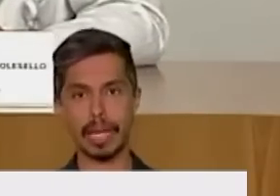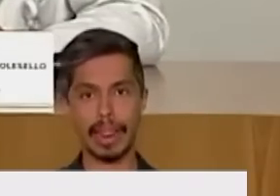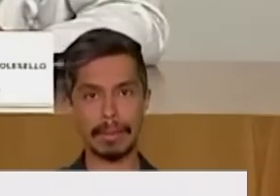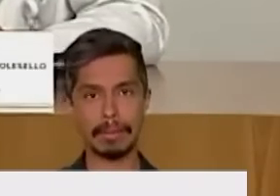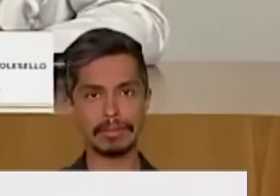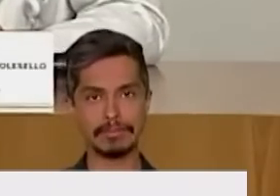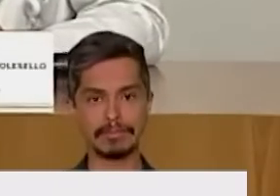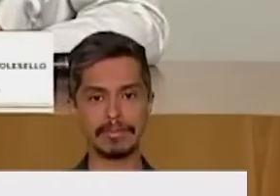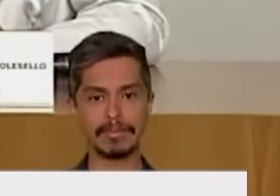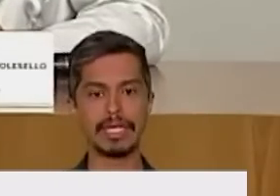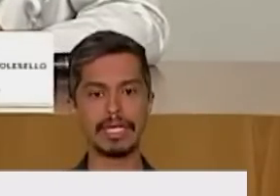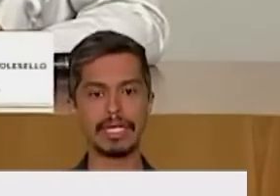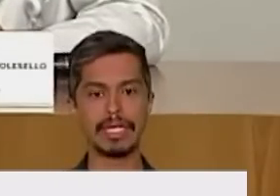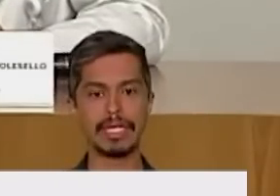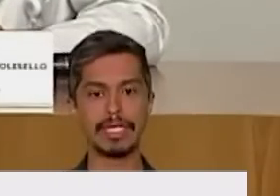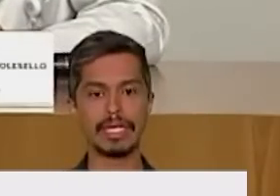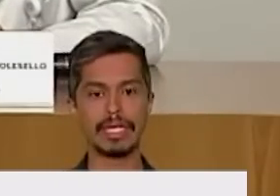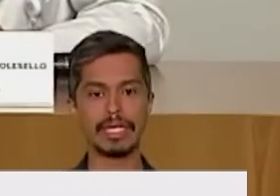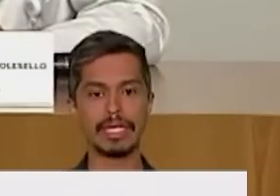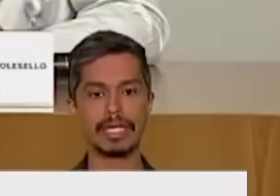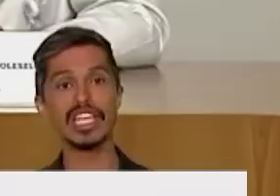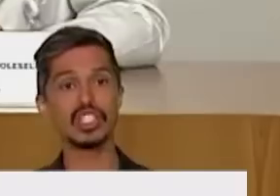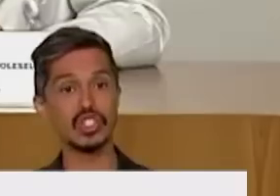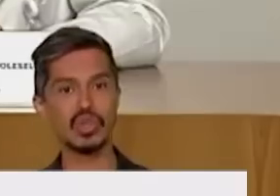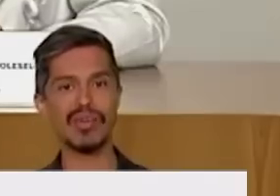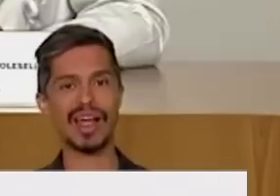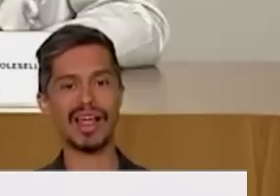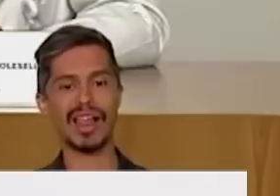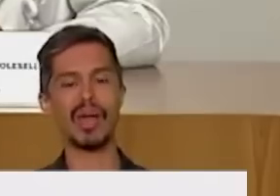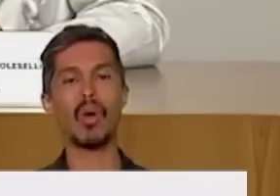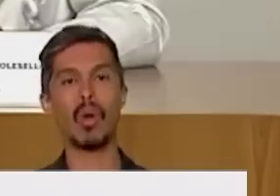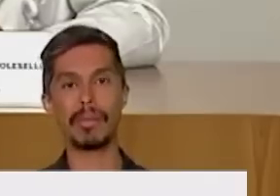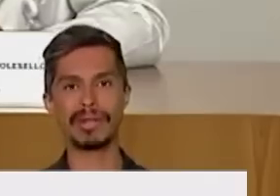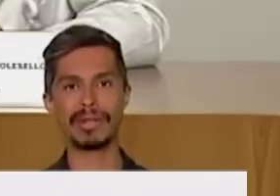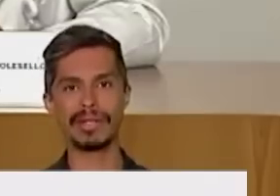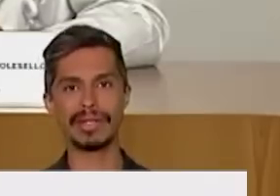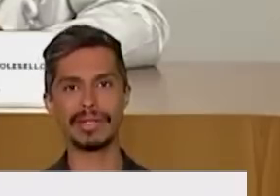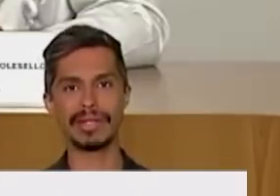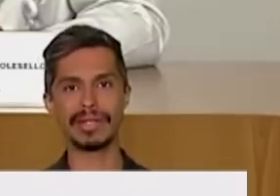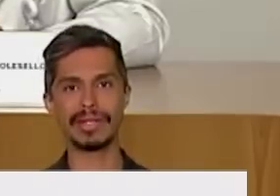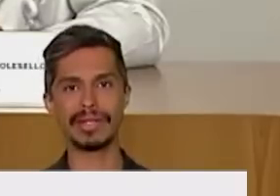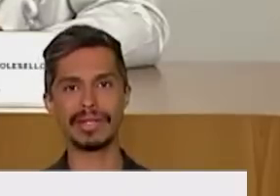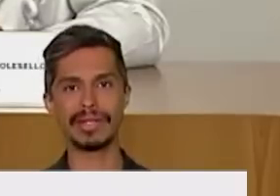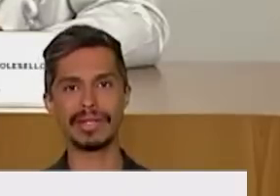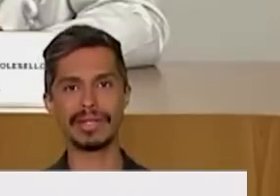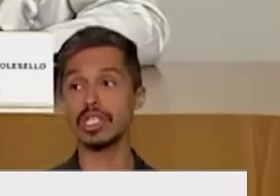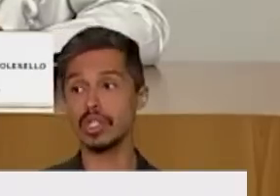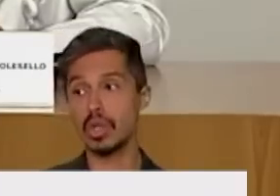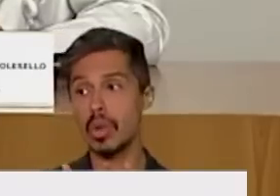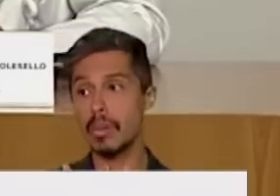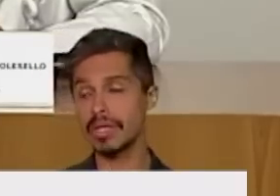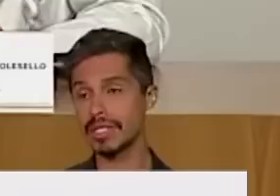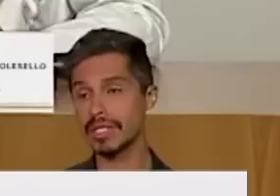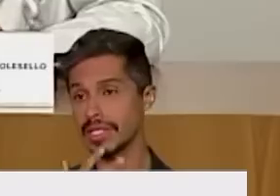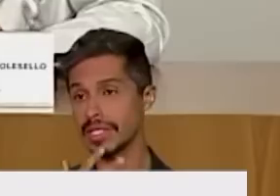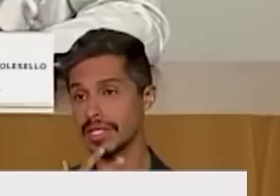a reaprender a caminhar com a prótese agora, né? E a gente não pode esquecer que a gente está vivendo um aumento